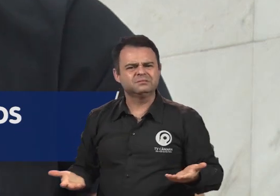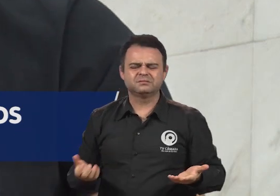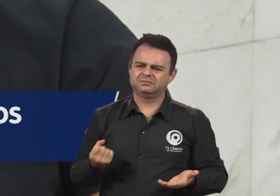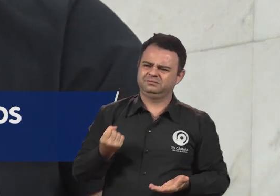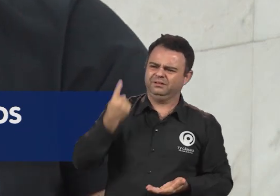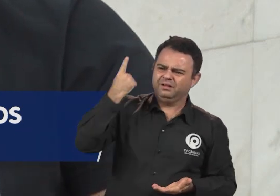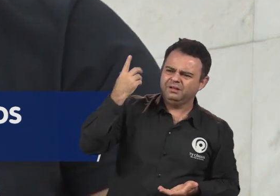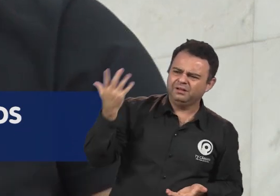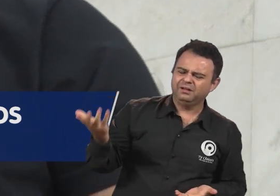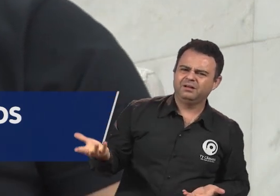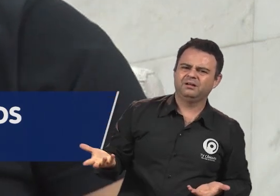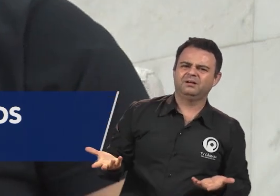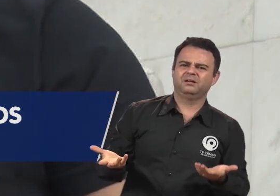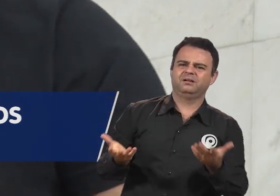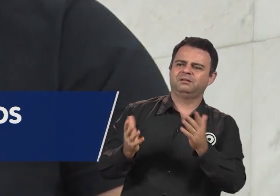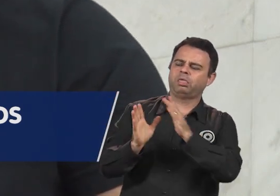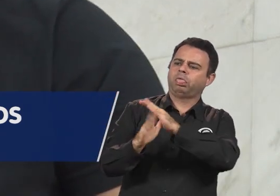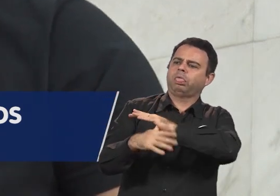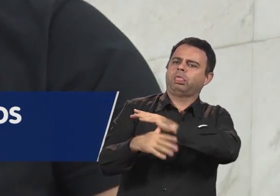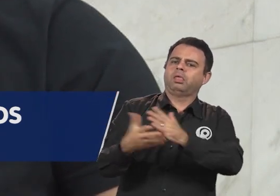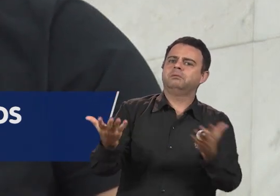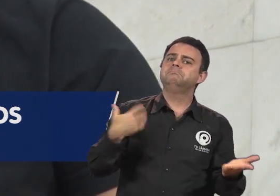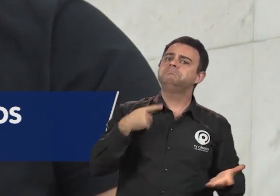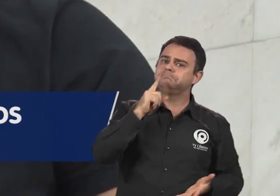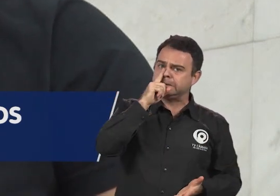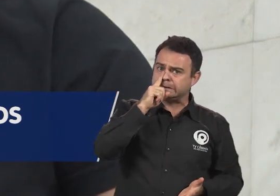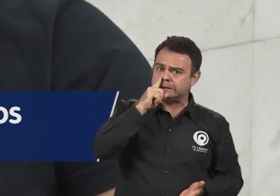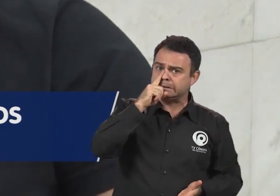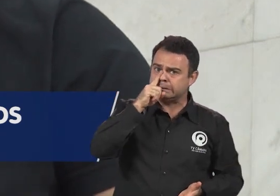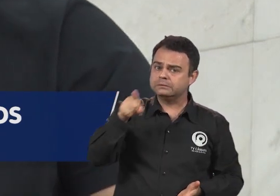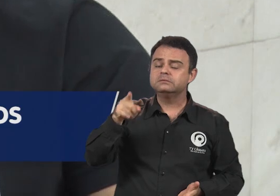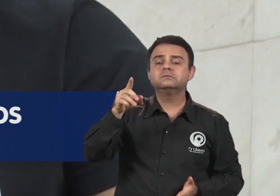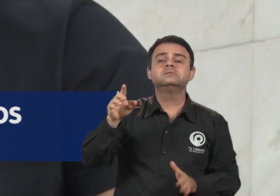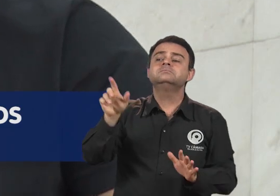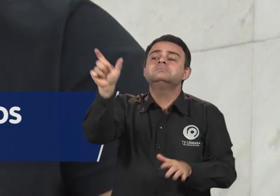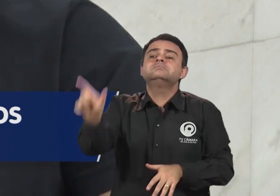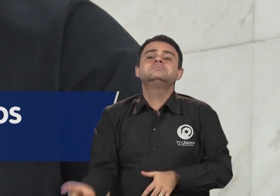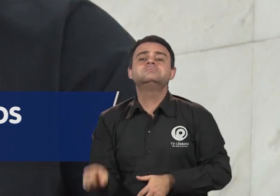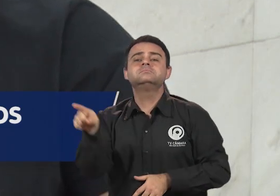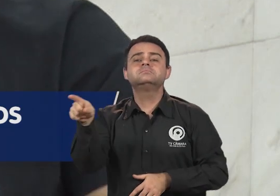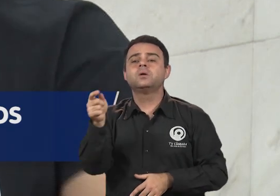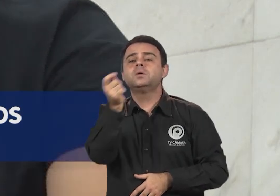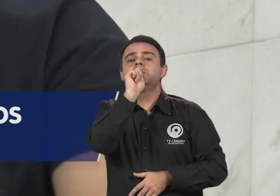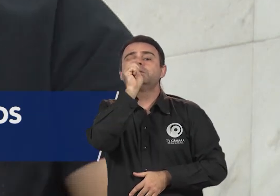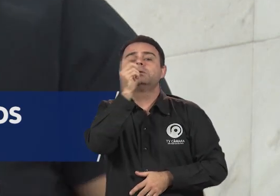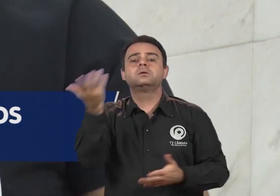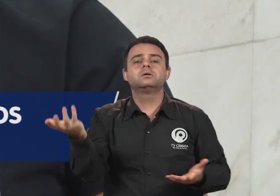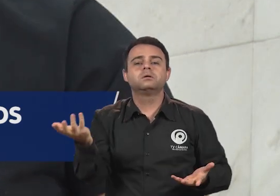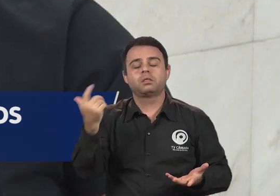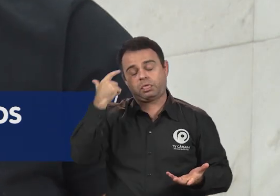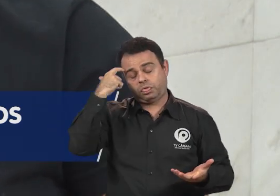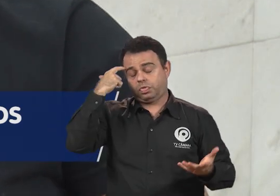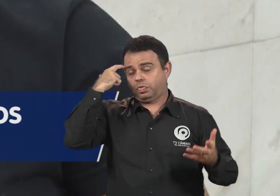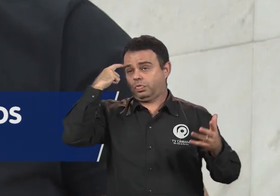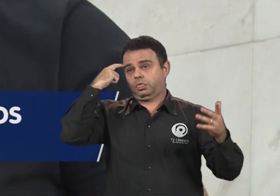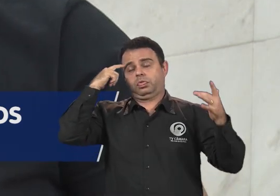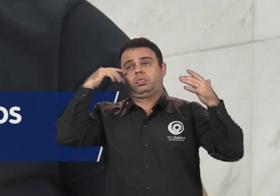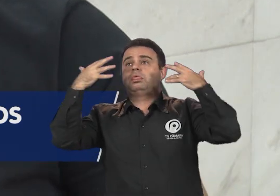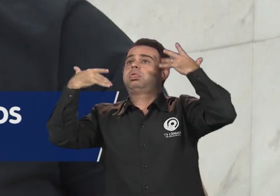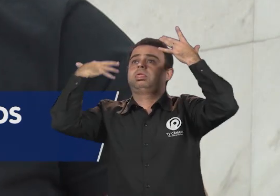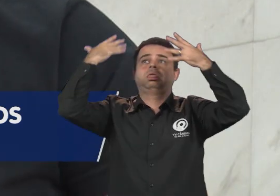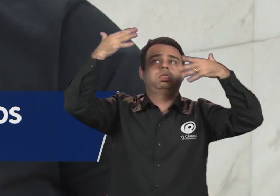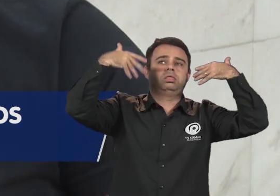furto, é o perigo. Imagina se essa pessoa está sob efeito de drogas. A gente viu recentemente aqui em Rio Preto a condenação do cara que